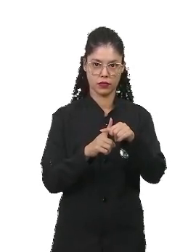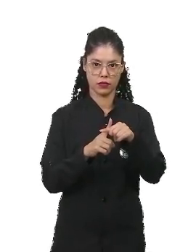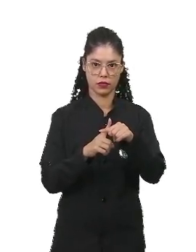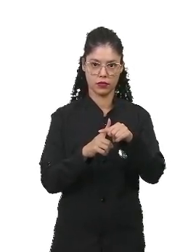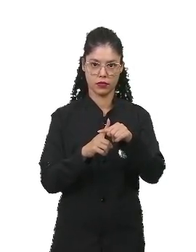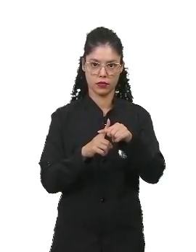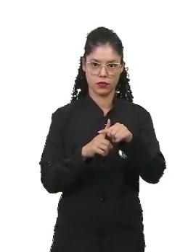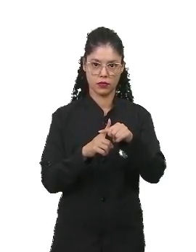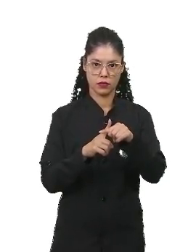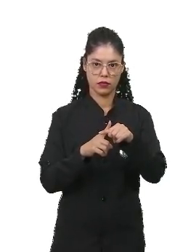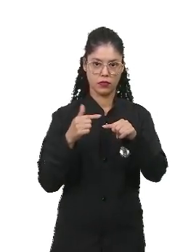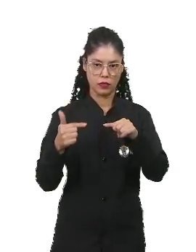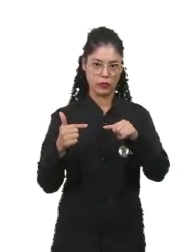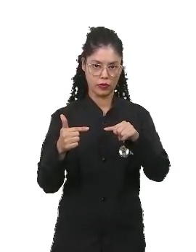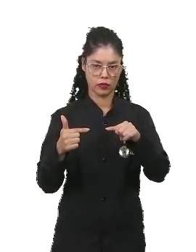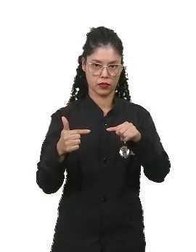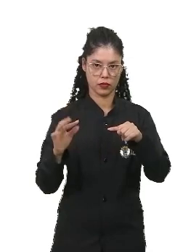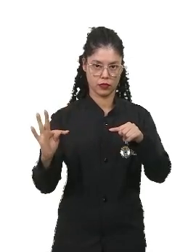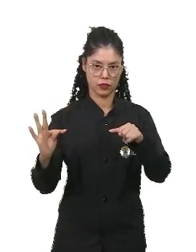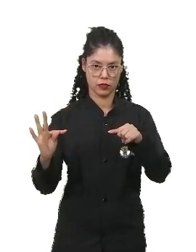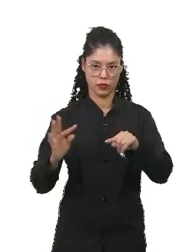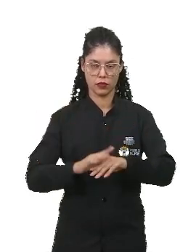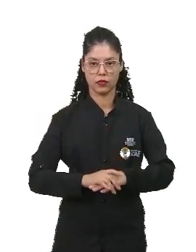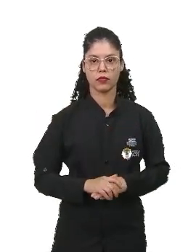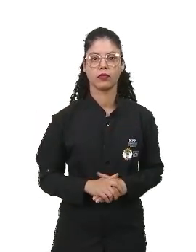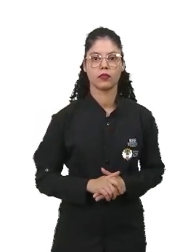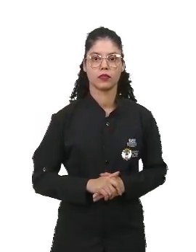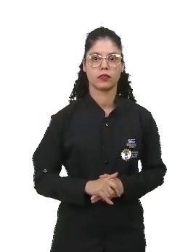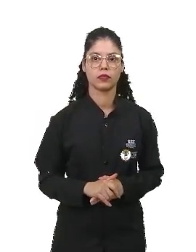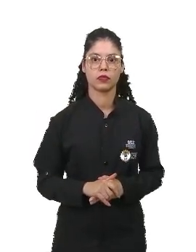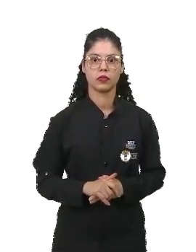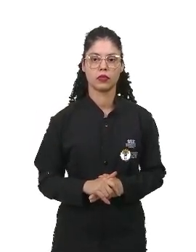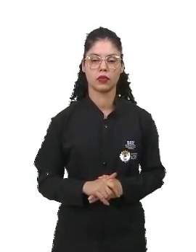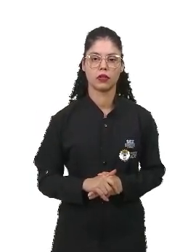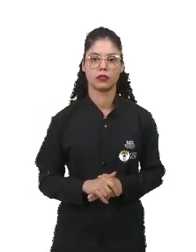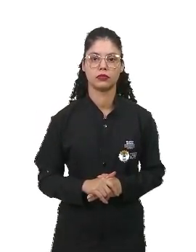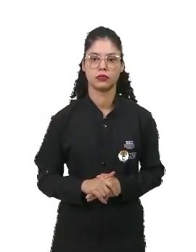mais 2 t.